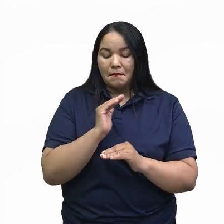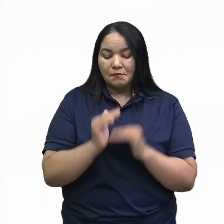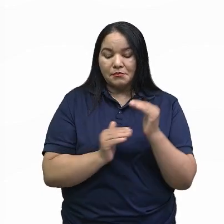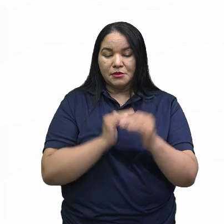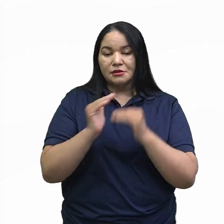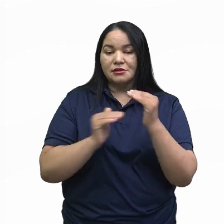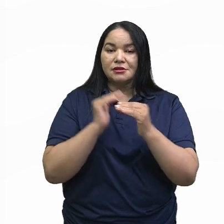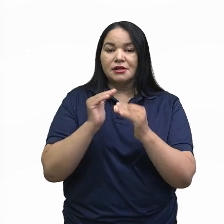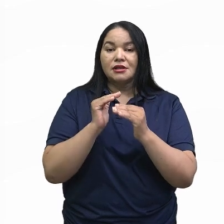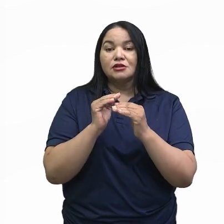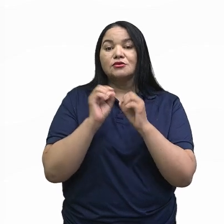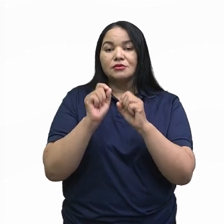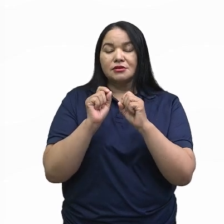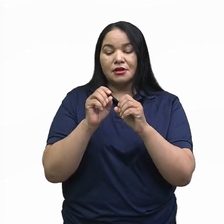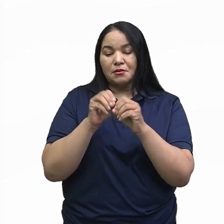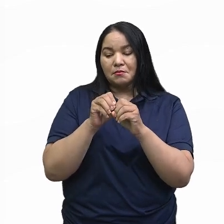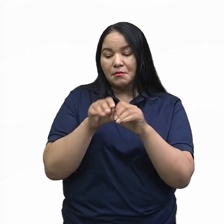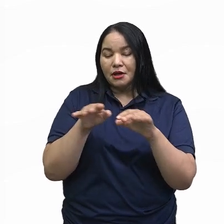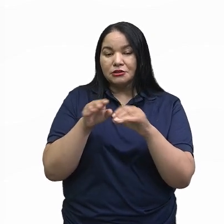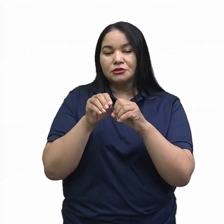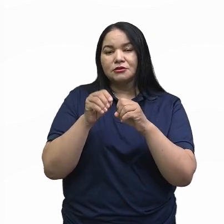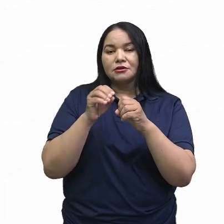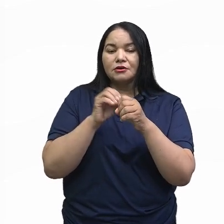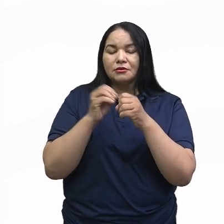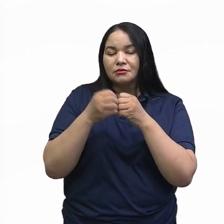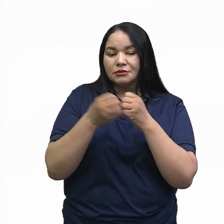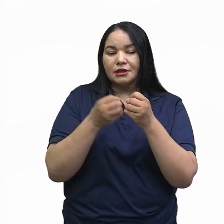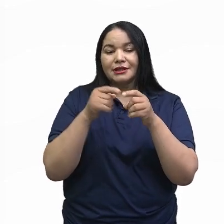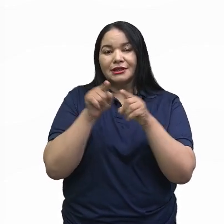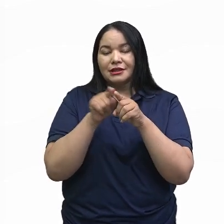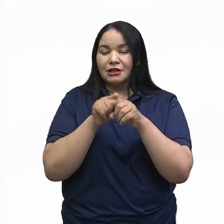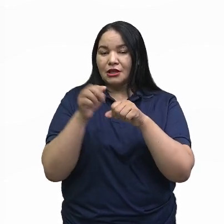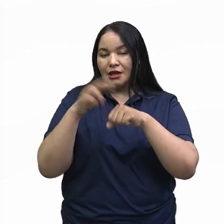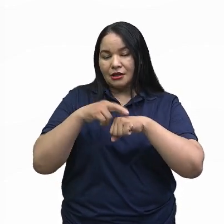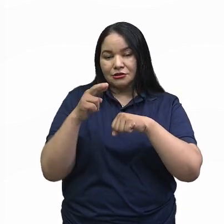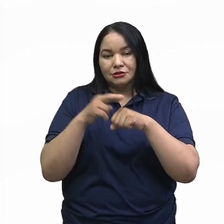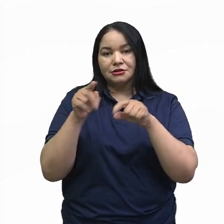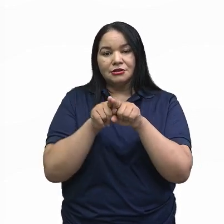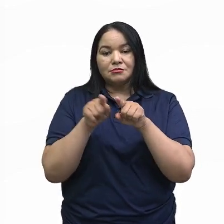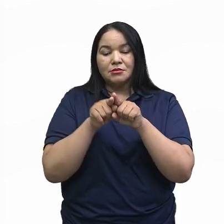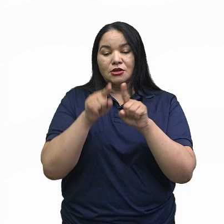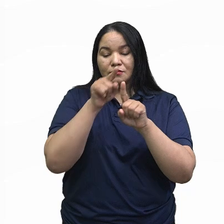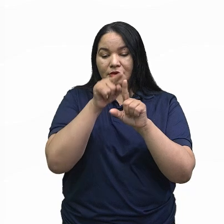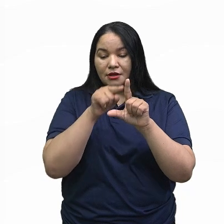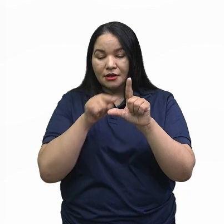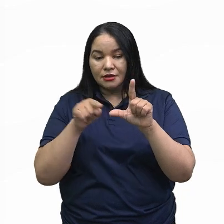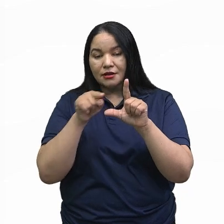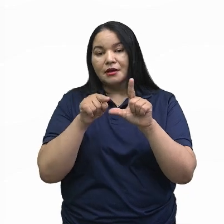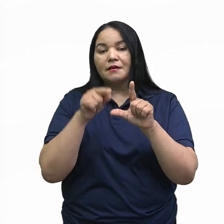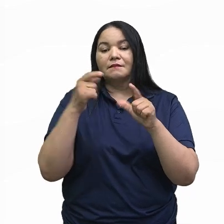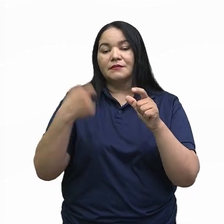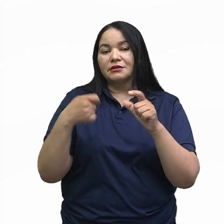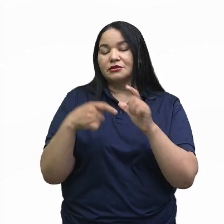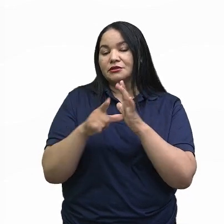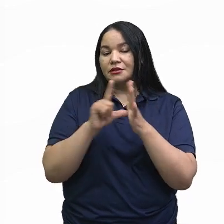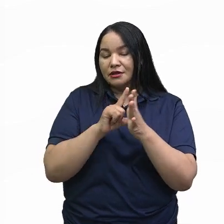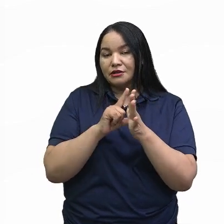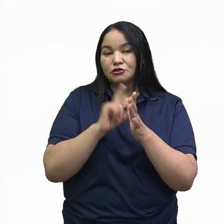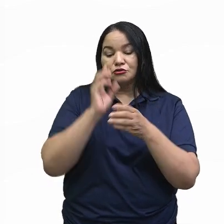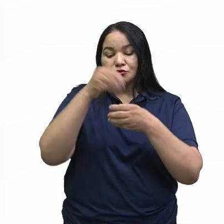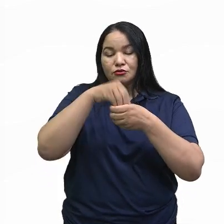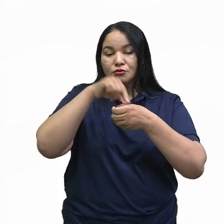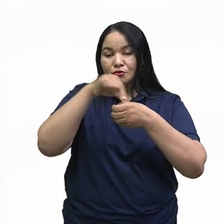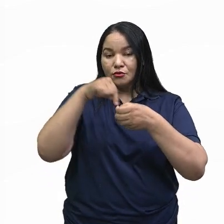emissão de partículas radioativas, o decaimento radioativo, é necessário antes que exista um núcleo